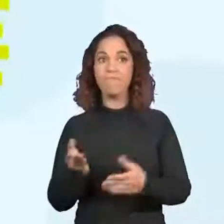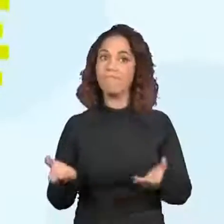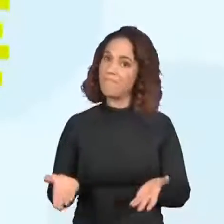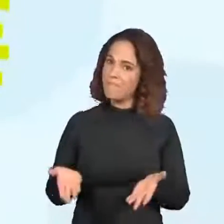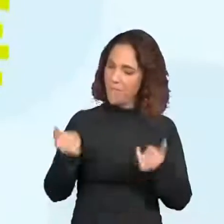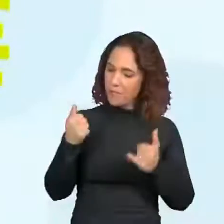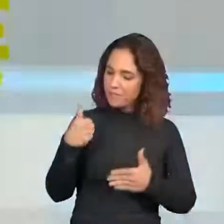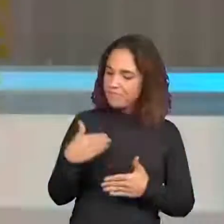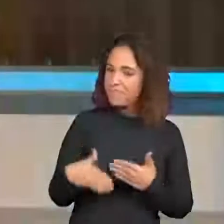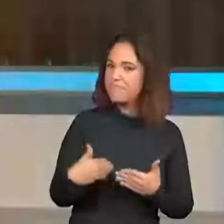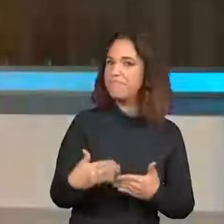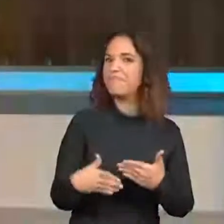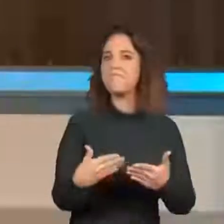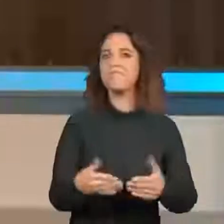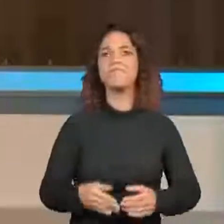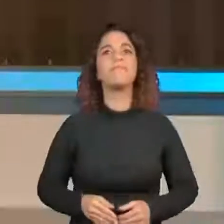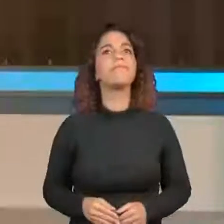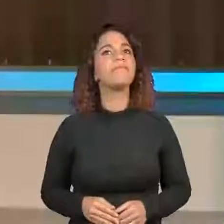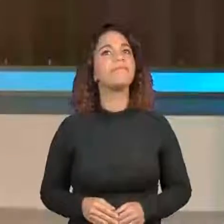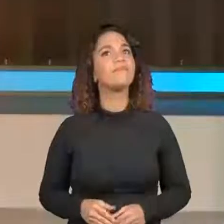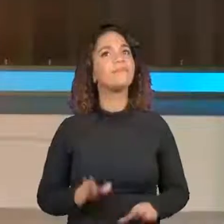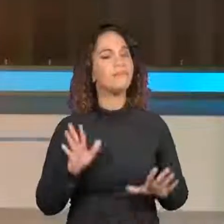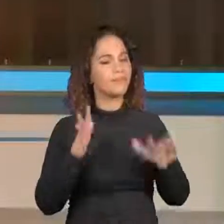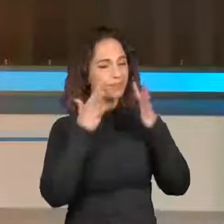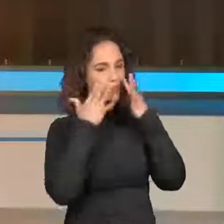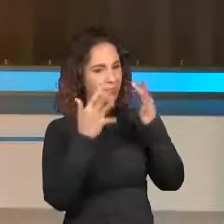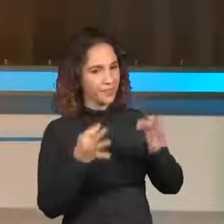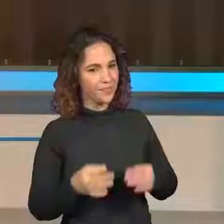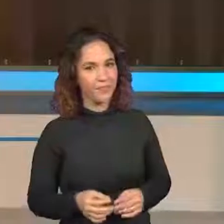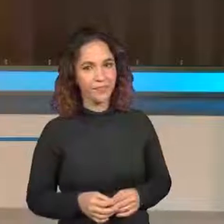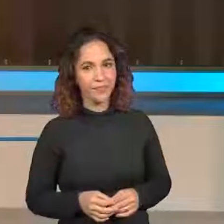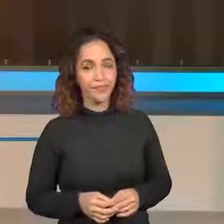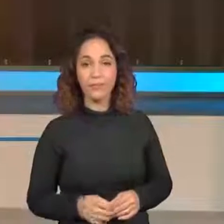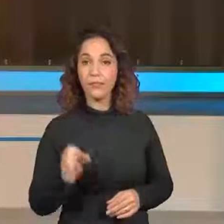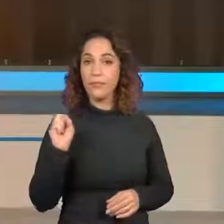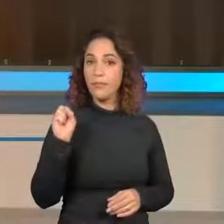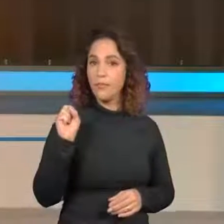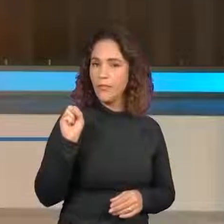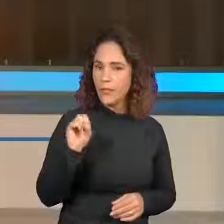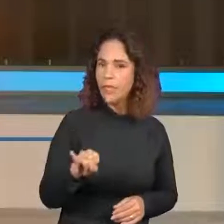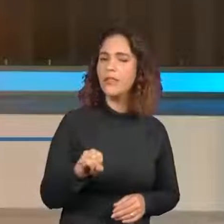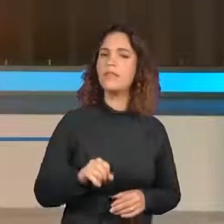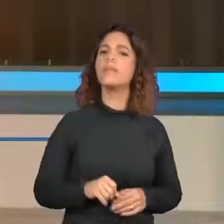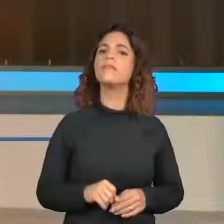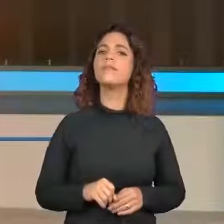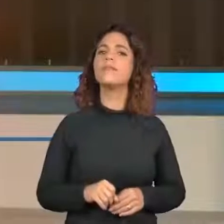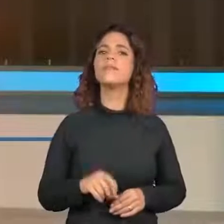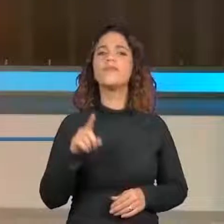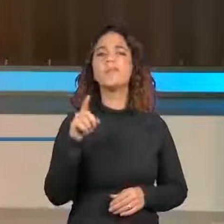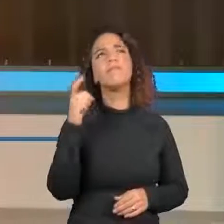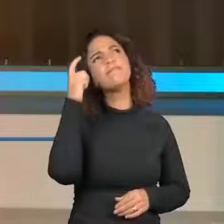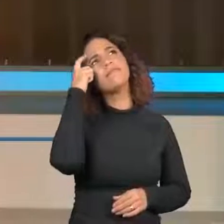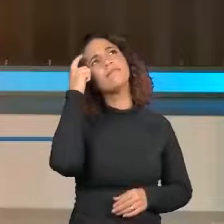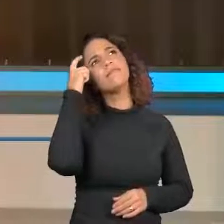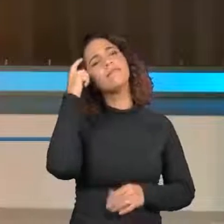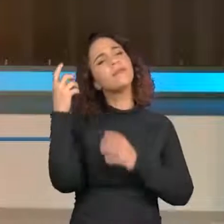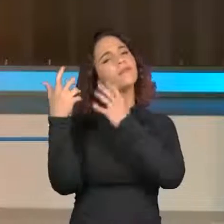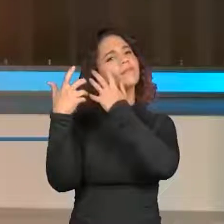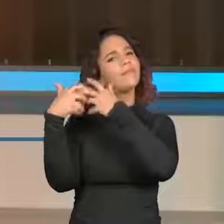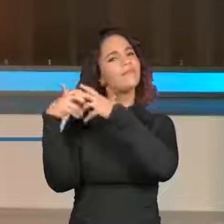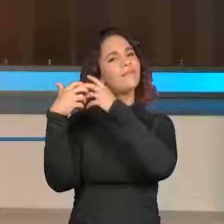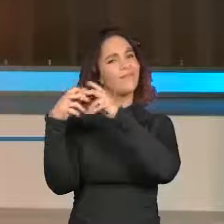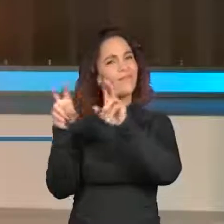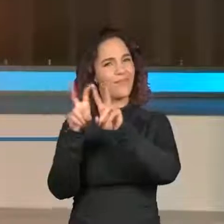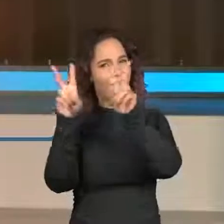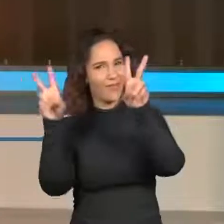poucos. E eu vou chamar a atenção aí. Se você parou para pensar no nosso título